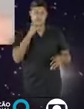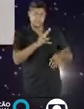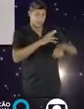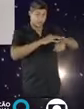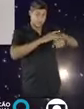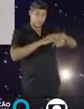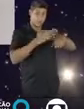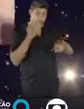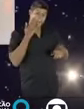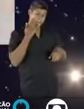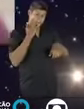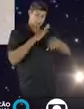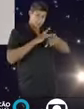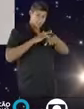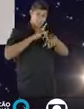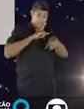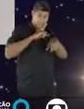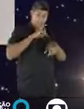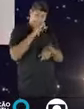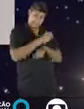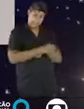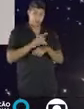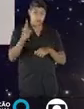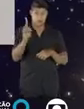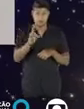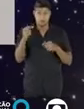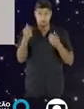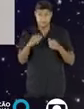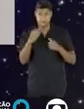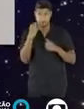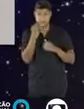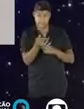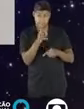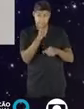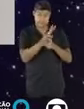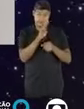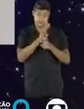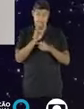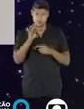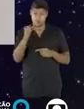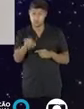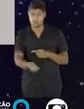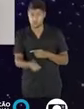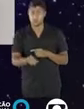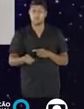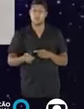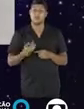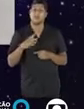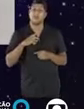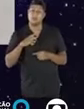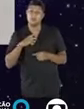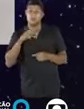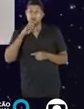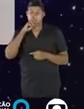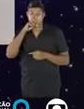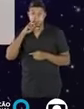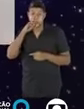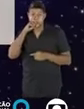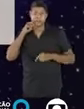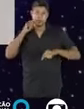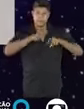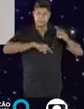doença e eu sei que a doença vai ter ou não vai ter, eu não preciso colocar o defensivo todo momento. Eu vou colocar quando existe um risco